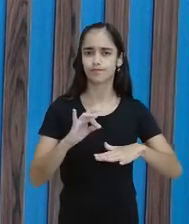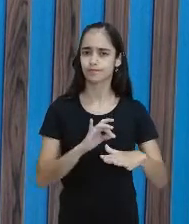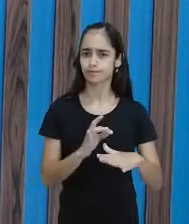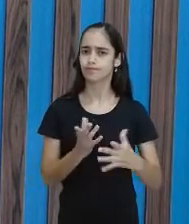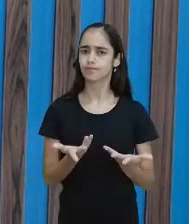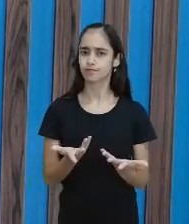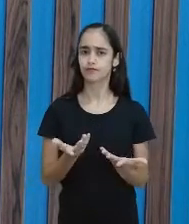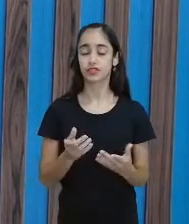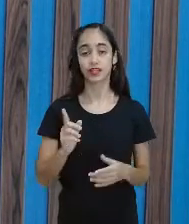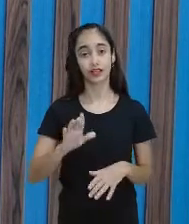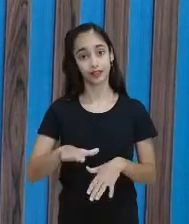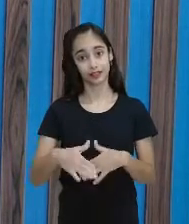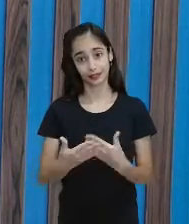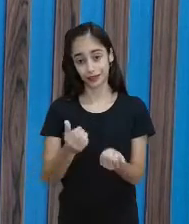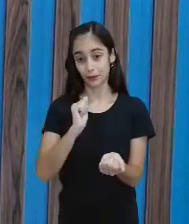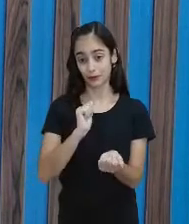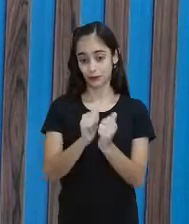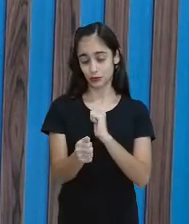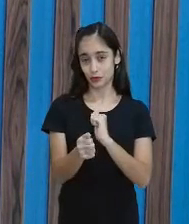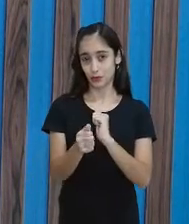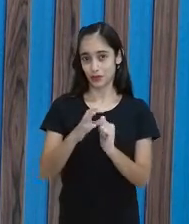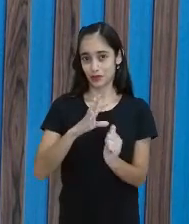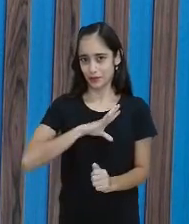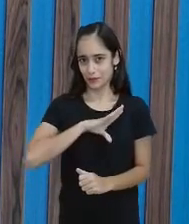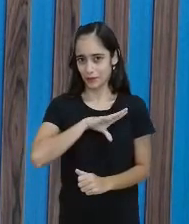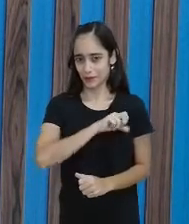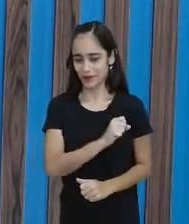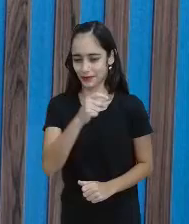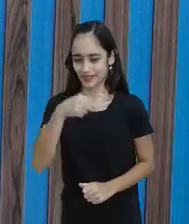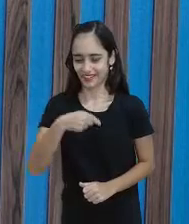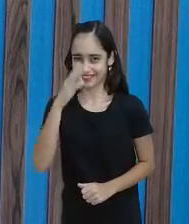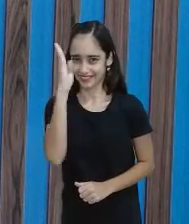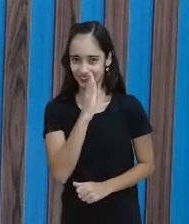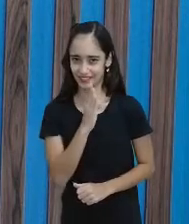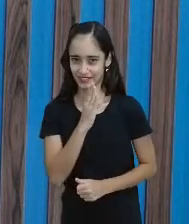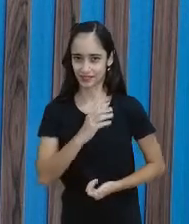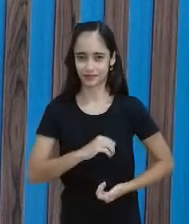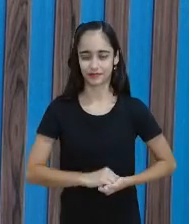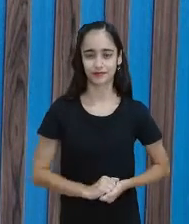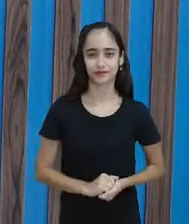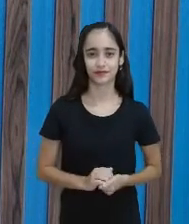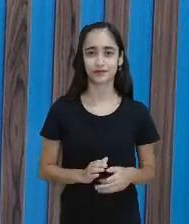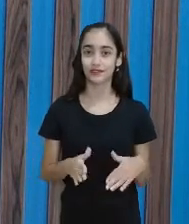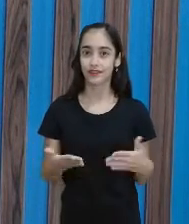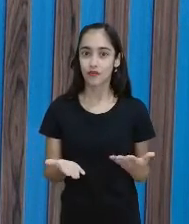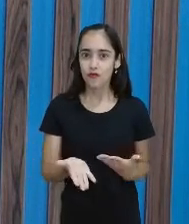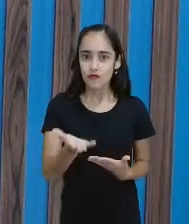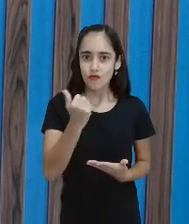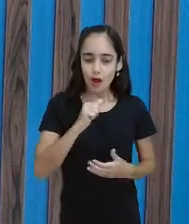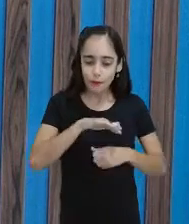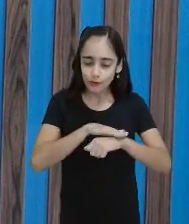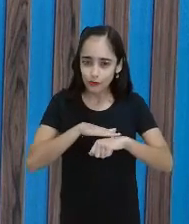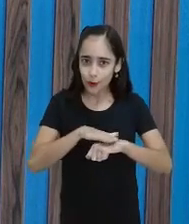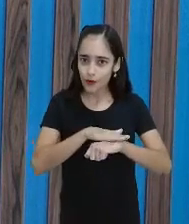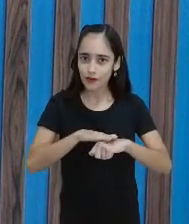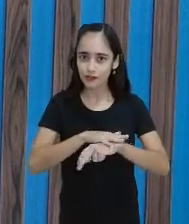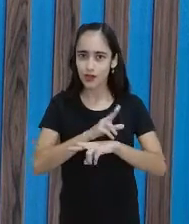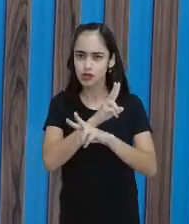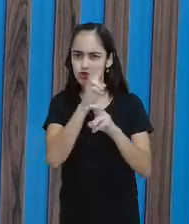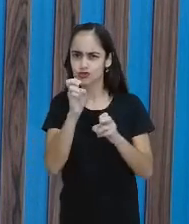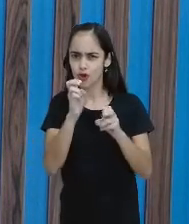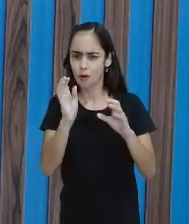digamos que um esporte queridinho também, né? Aí no nosso país. Então, vamos falar sobre o voleibol, que é